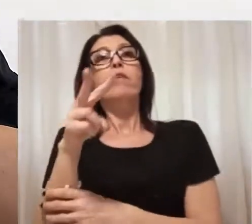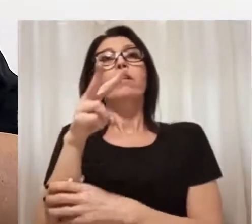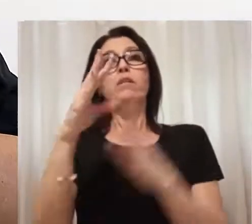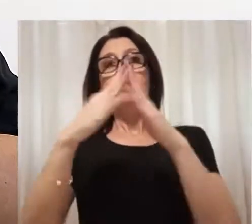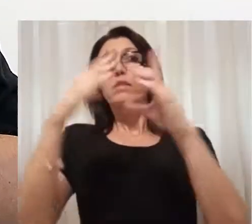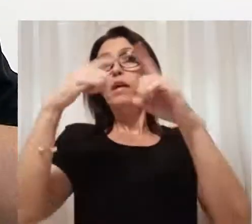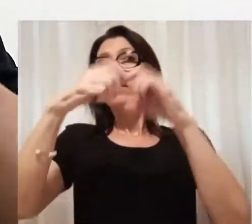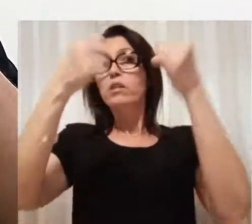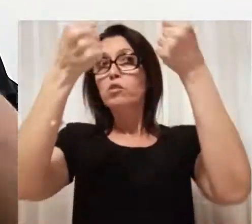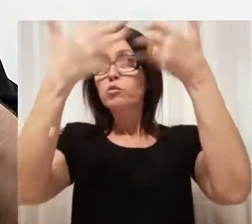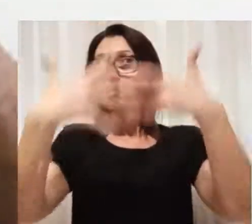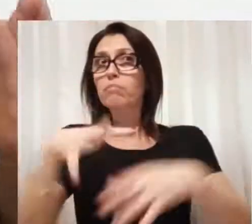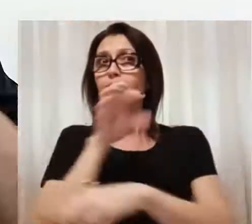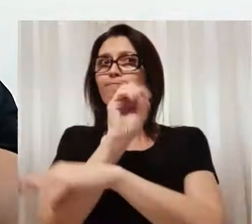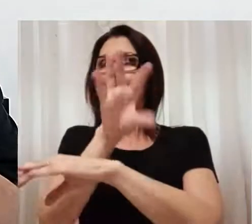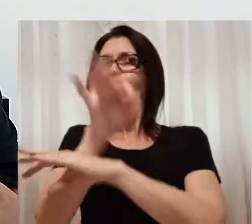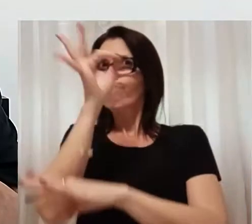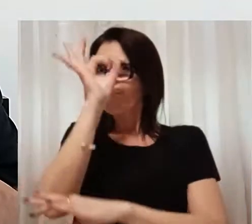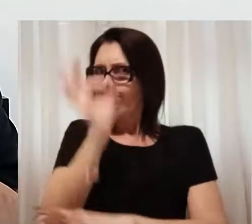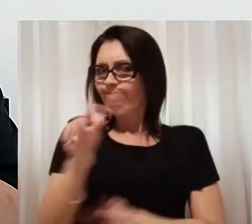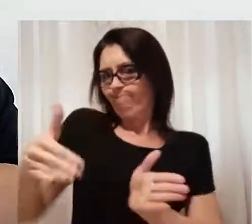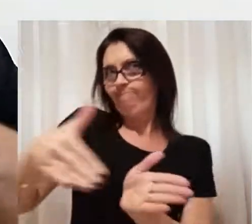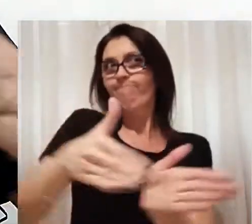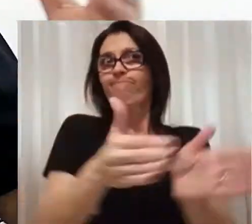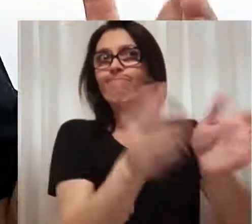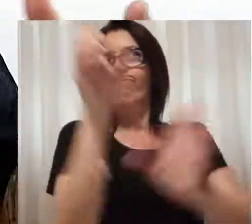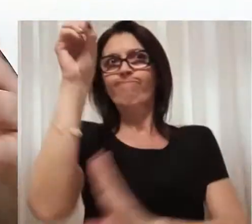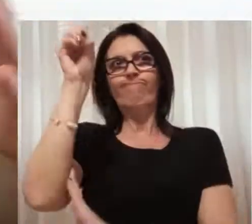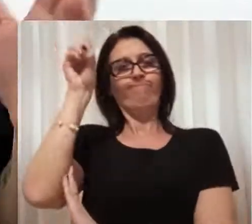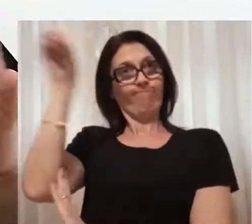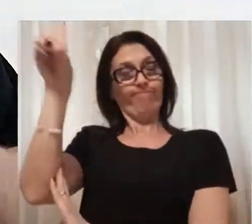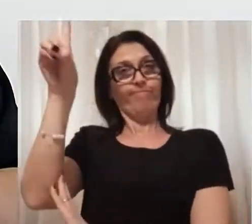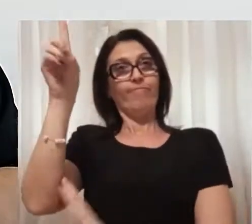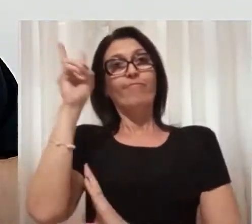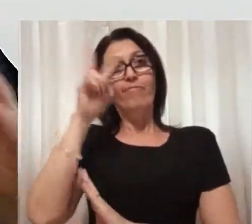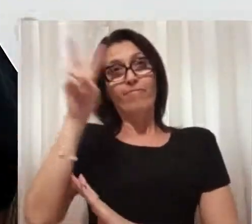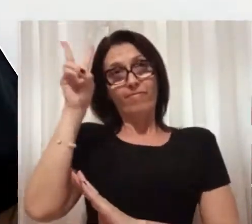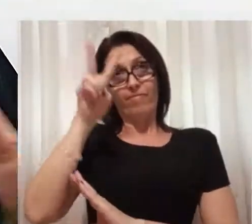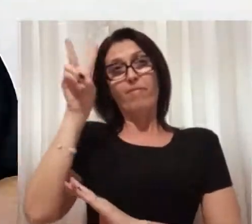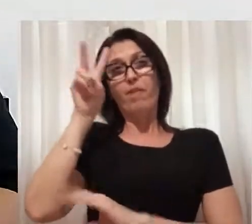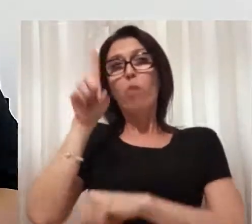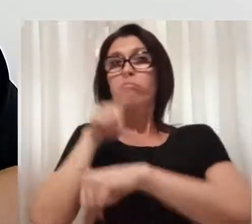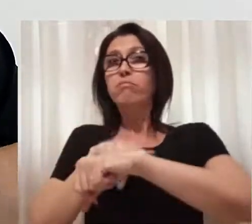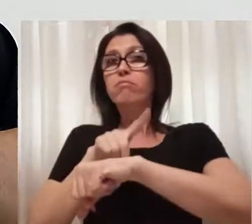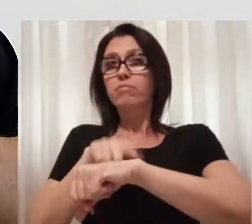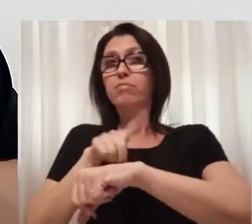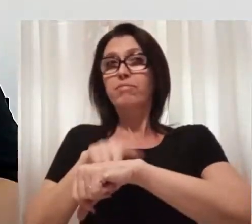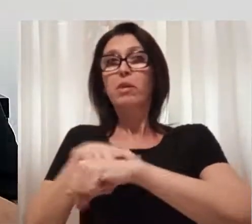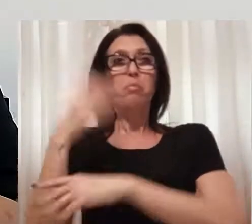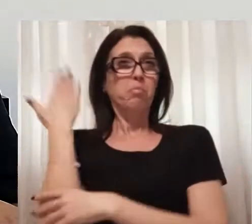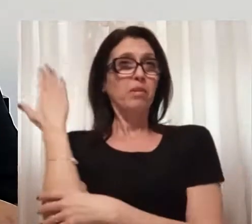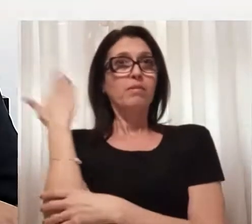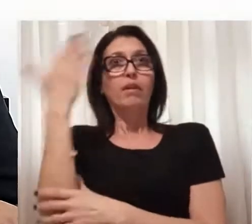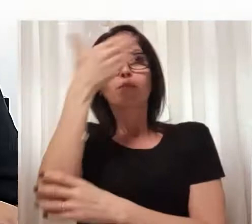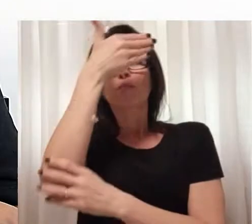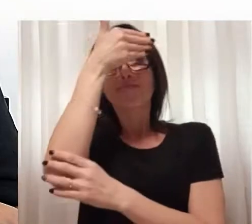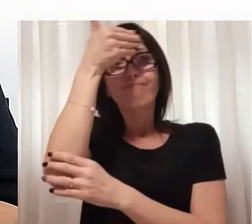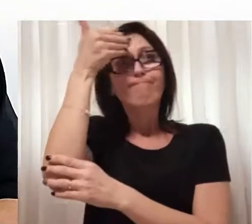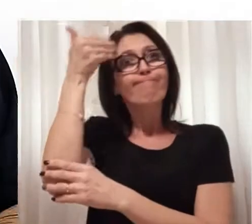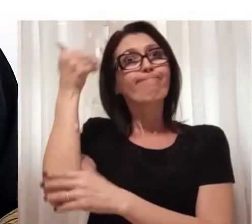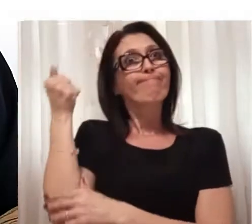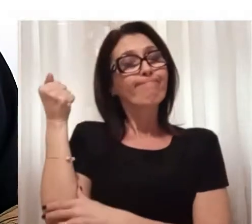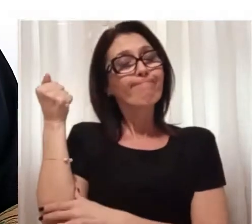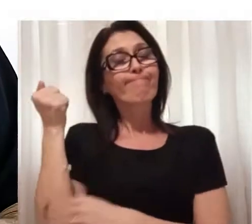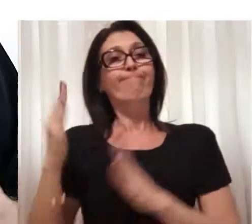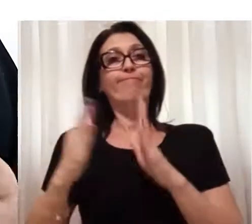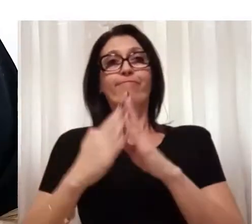está ensinando está correto de acordo com a Bíblia. Ao longo da história, parece que a igreja, em um bom momento, esqueceu disso.